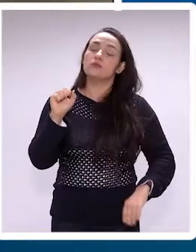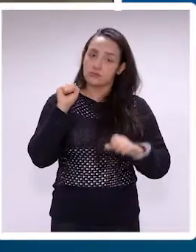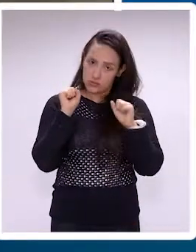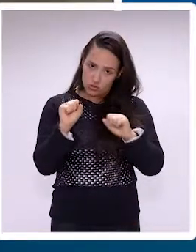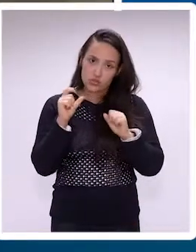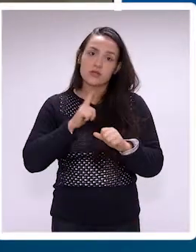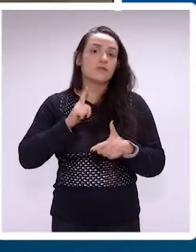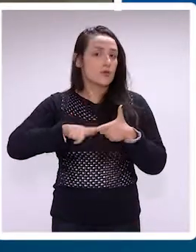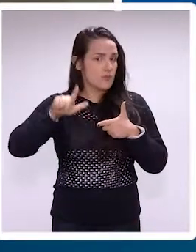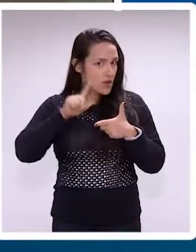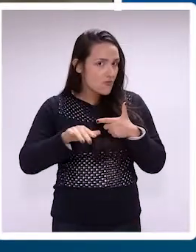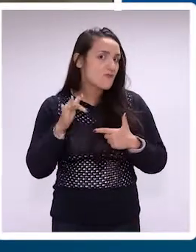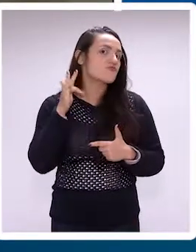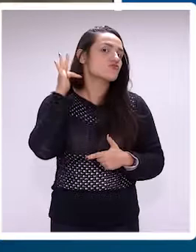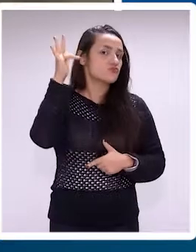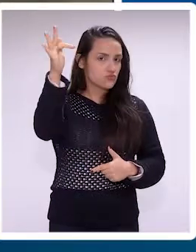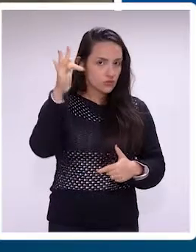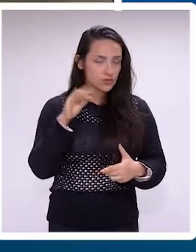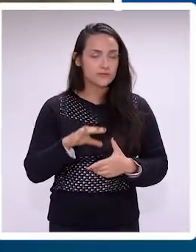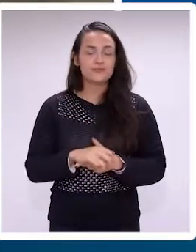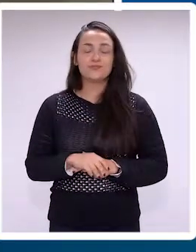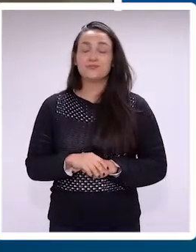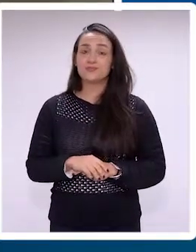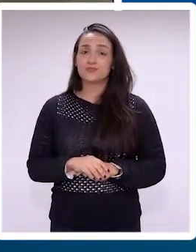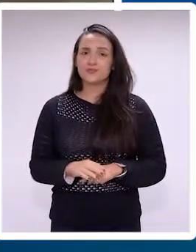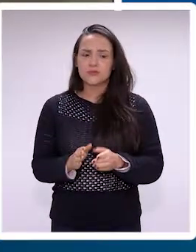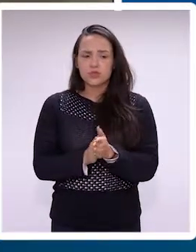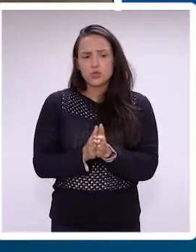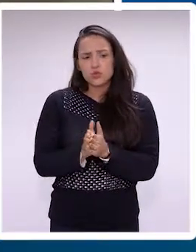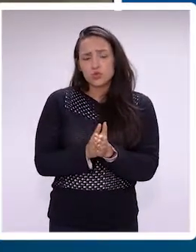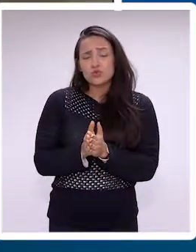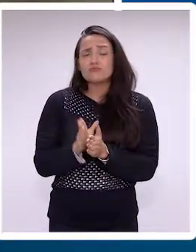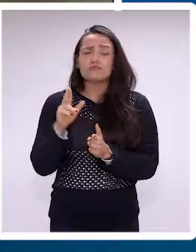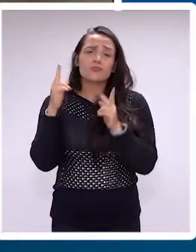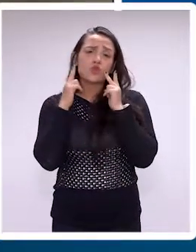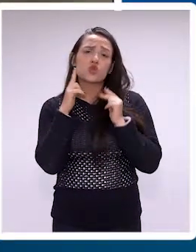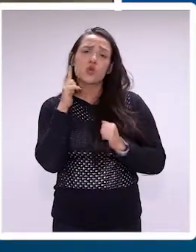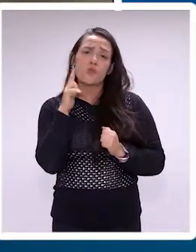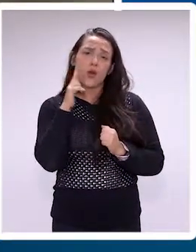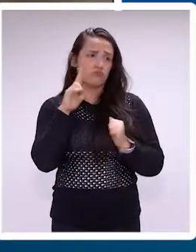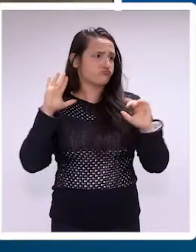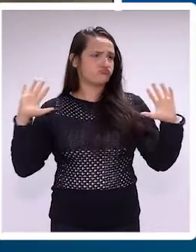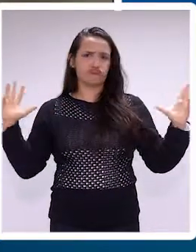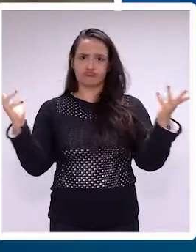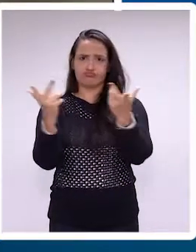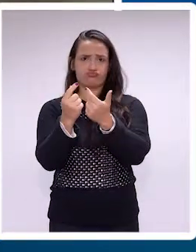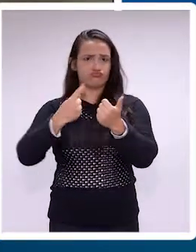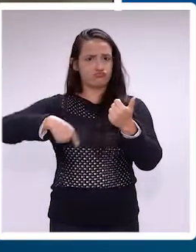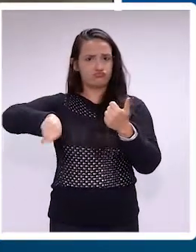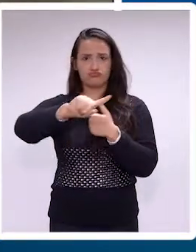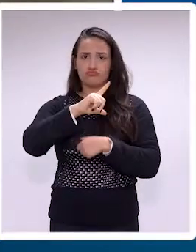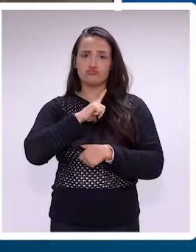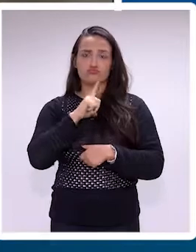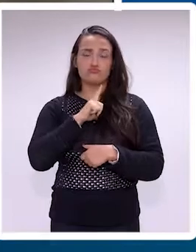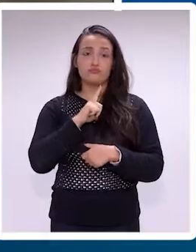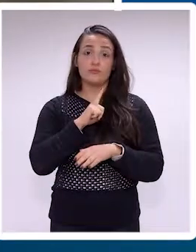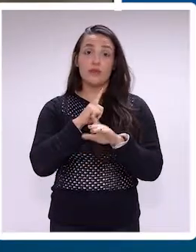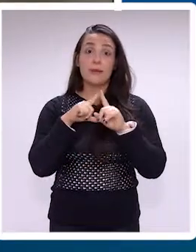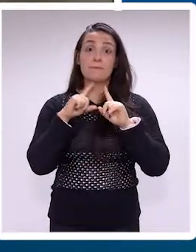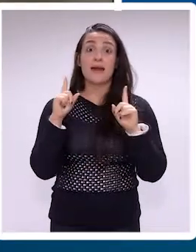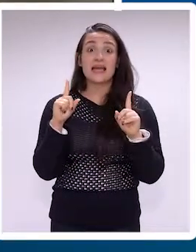dependendo da intensidade, pode me trazer problemas. Como você disse, a ansiedade é normal, todos nós